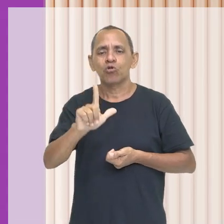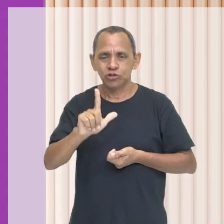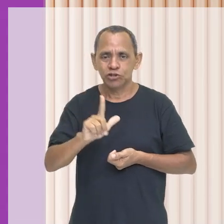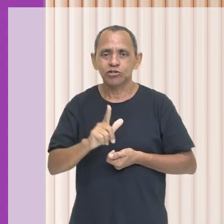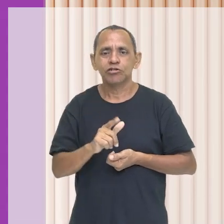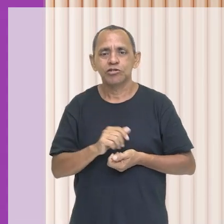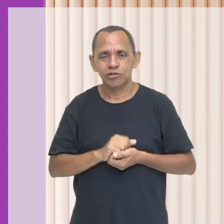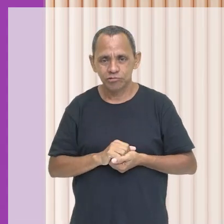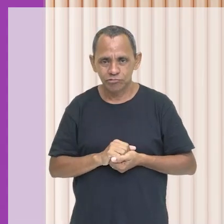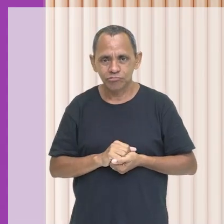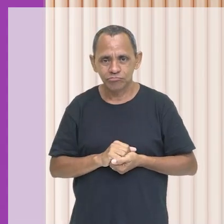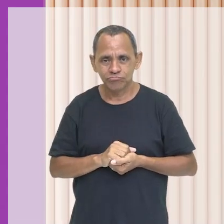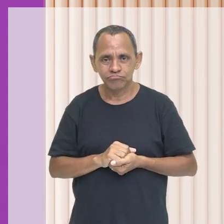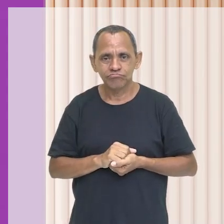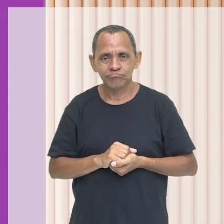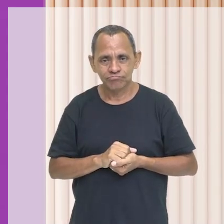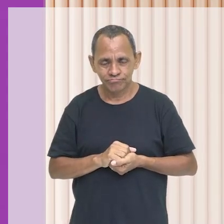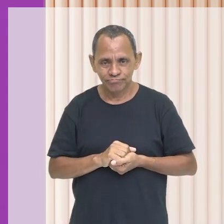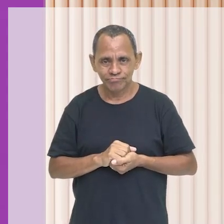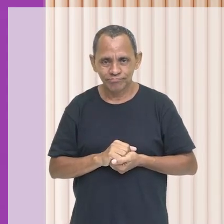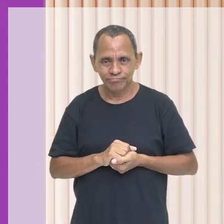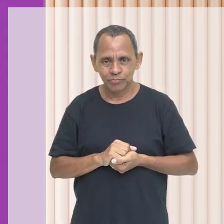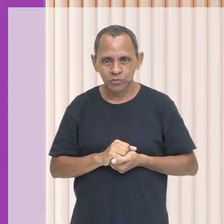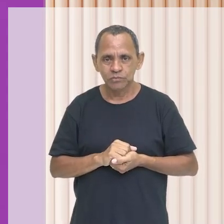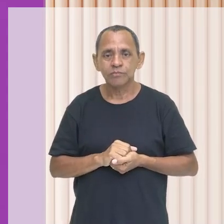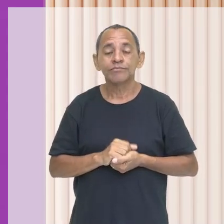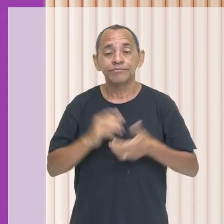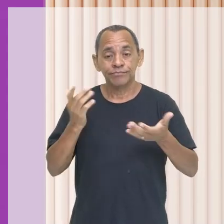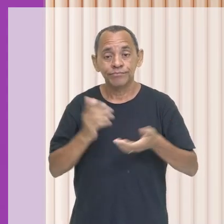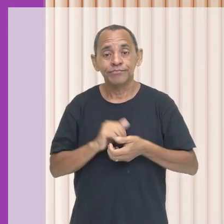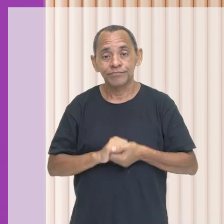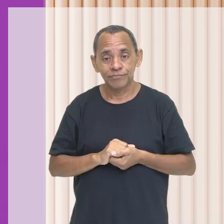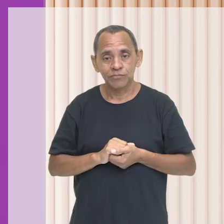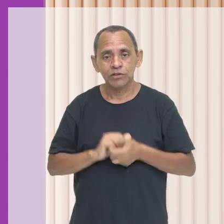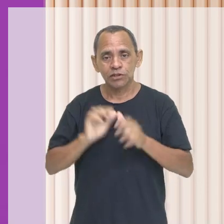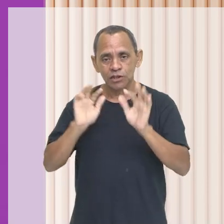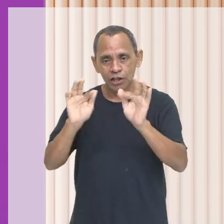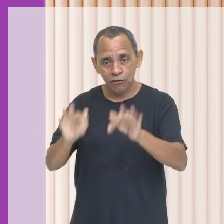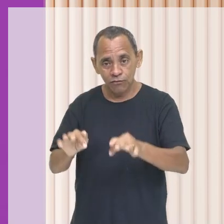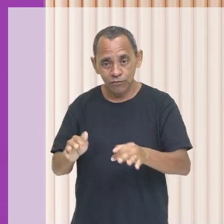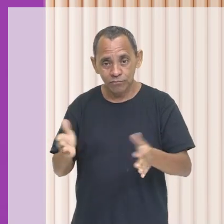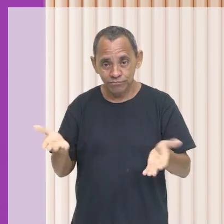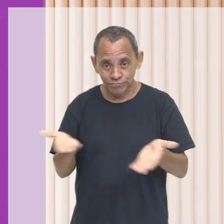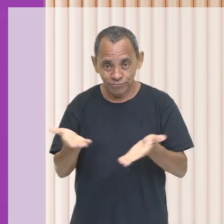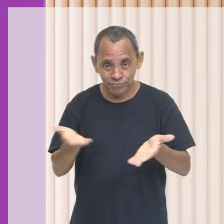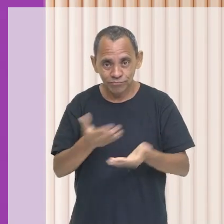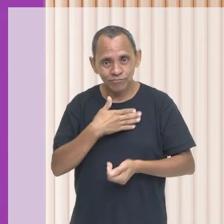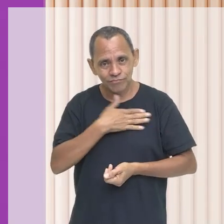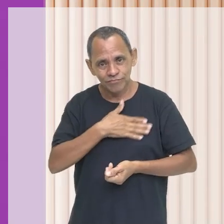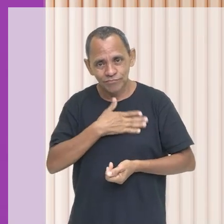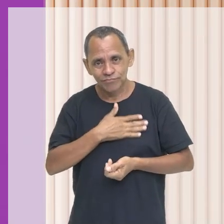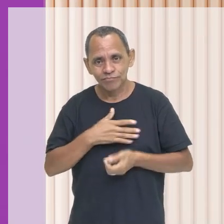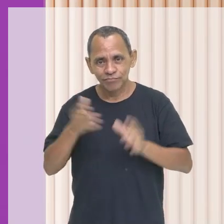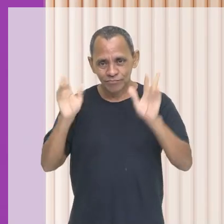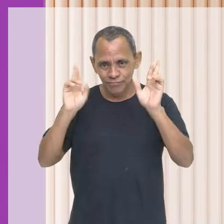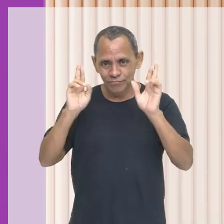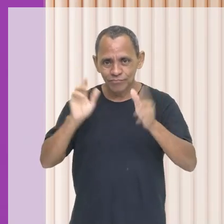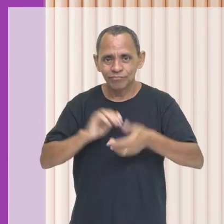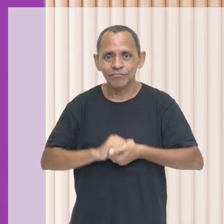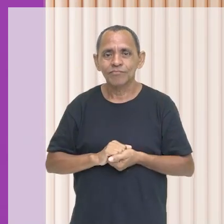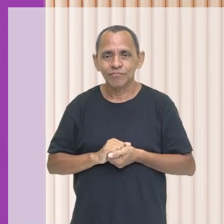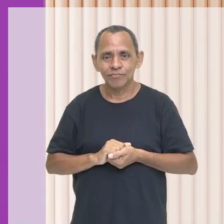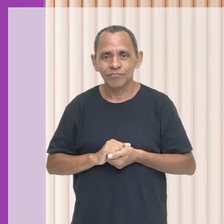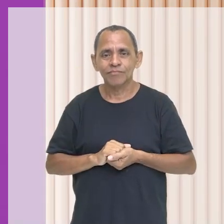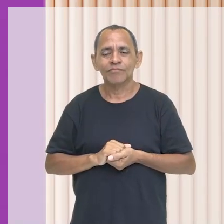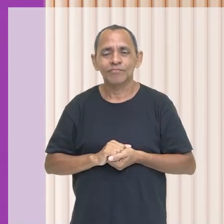aí do domínio da função, certo? Então, era isso que o professor tinha para trazer. Espero que vocês tenham gostado da aula, tenham compreendido. Aguardarei